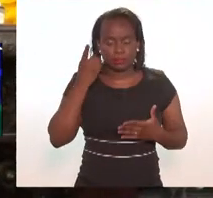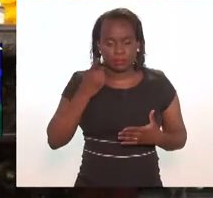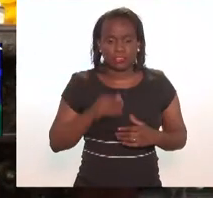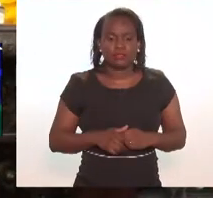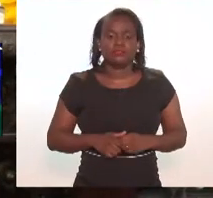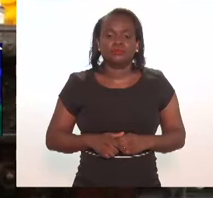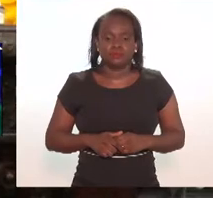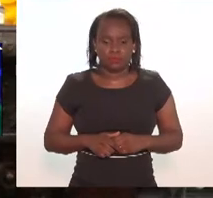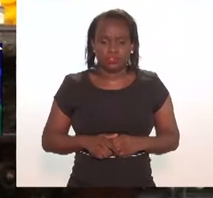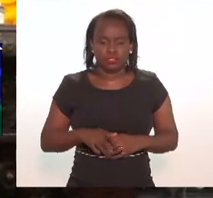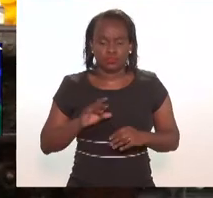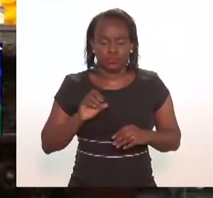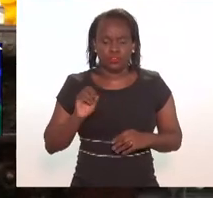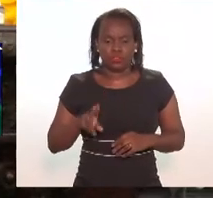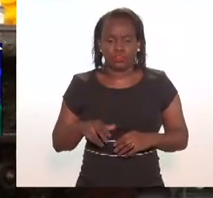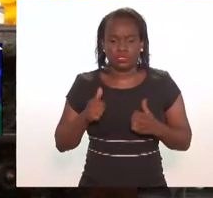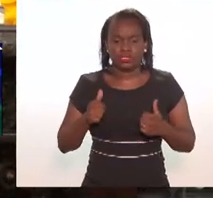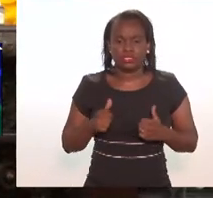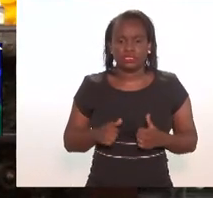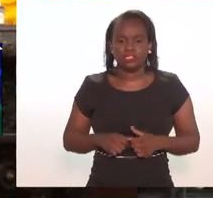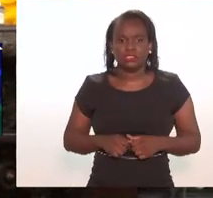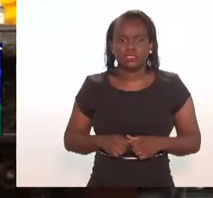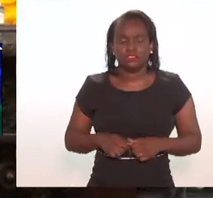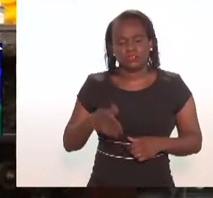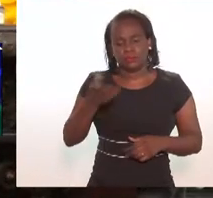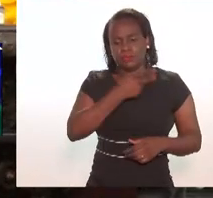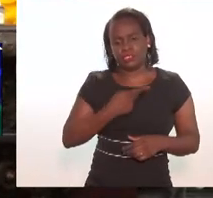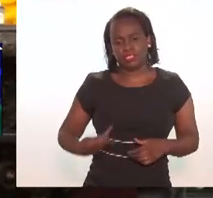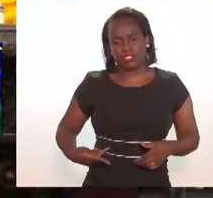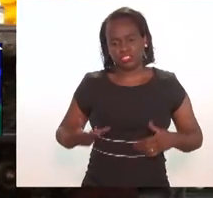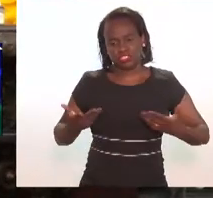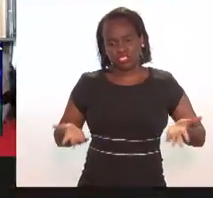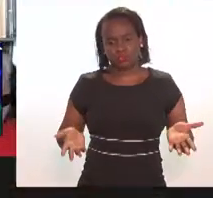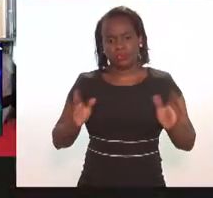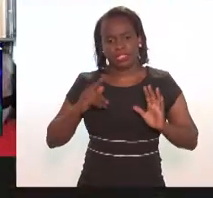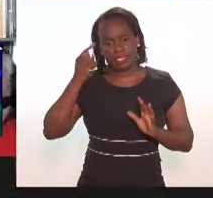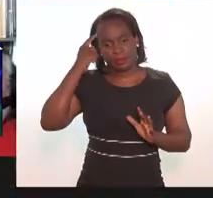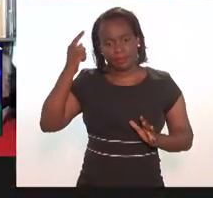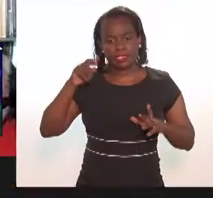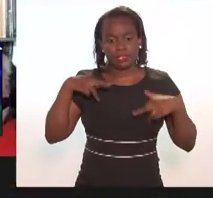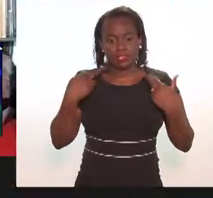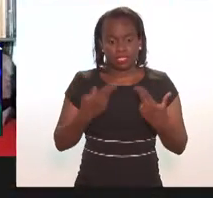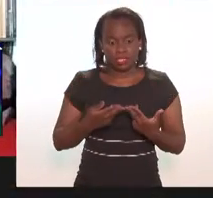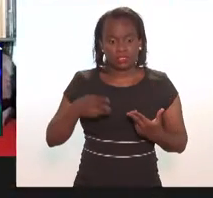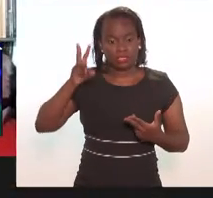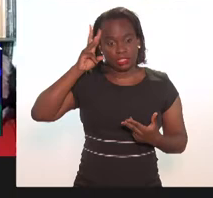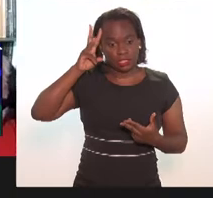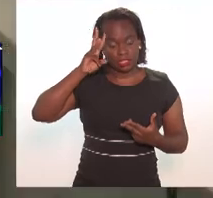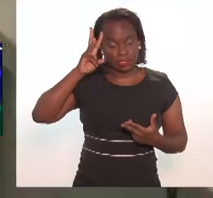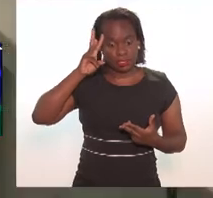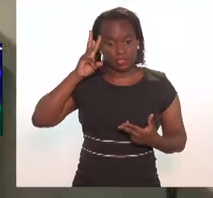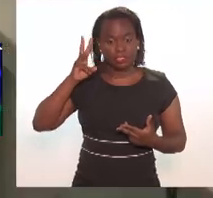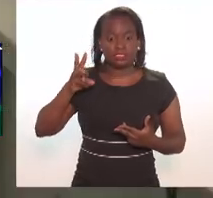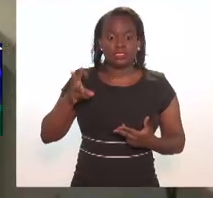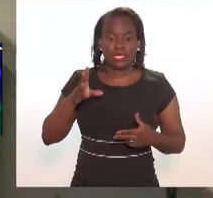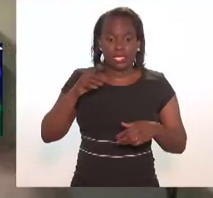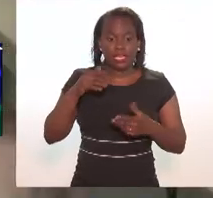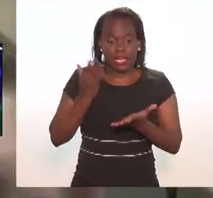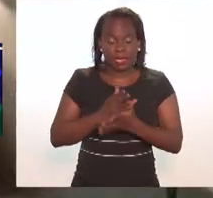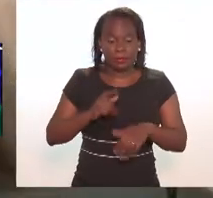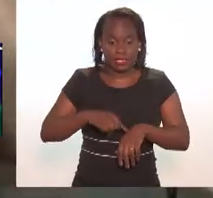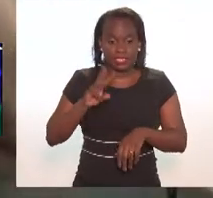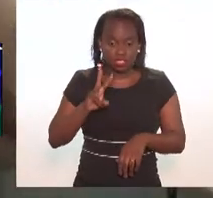Eu até vou fazer isso, deputado. Seria presidente. Só queria lembrar que a sessão de terça-feira, que era para acabar às 15